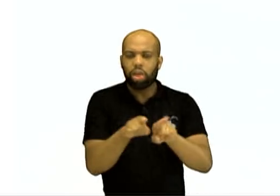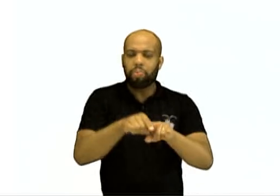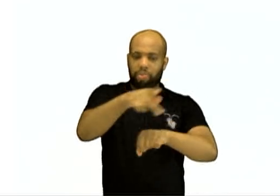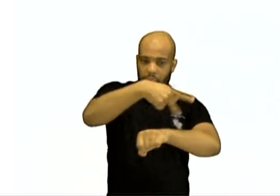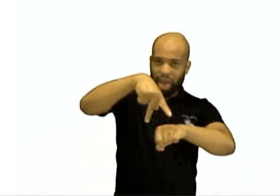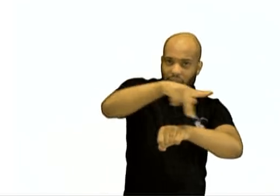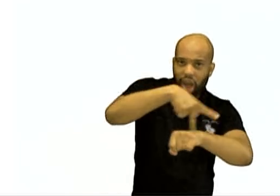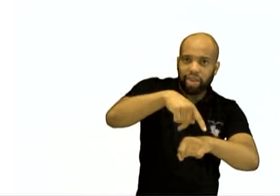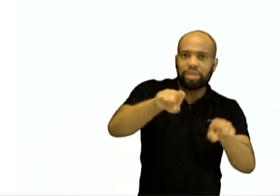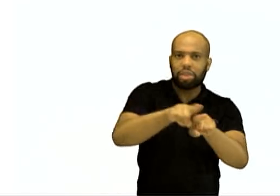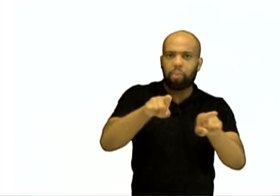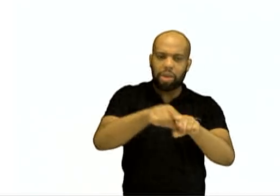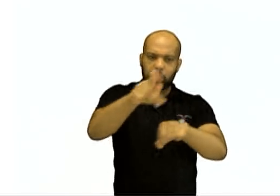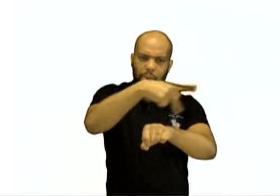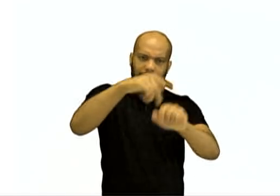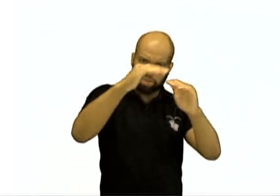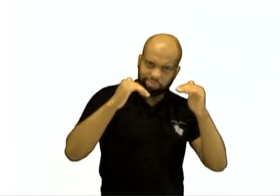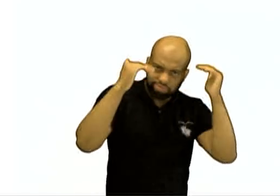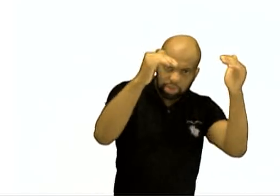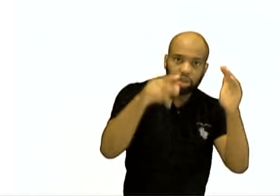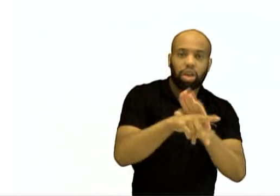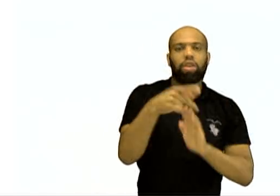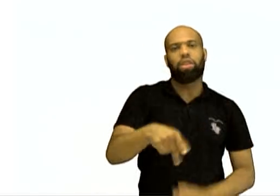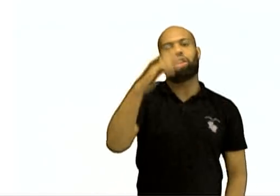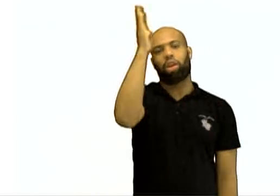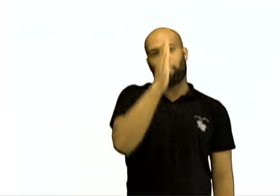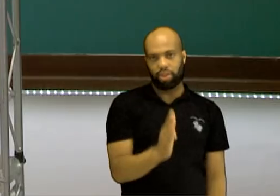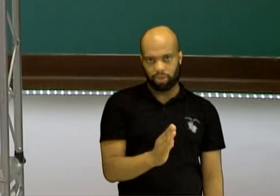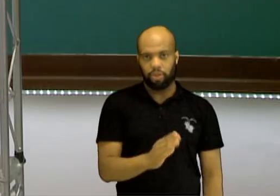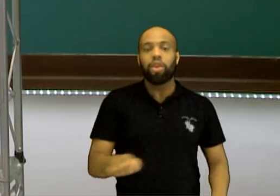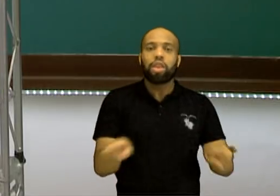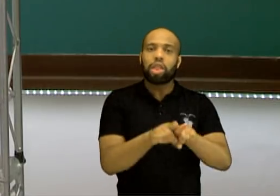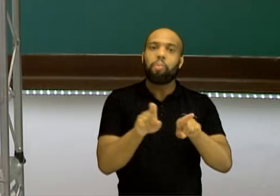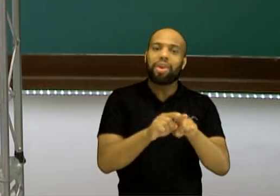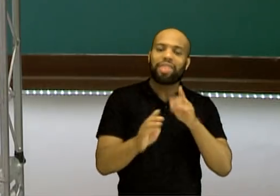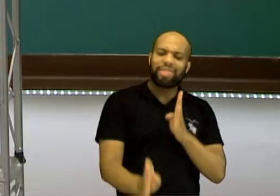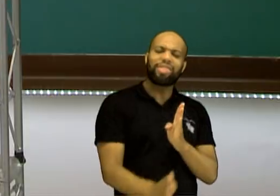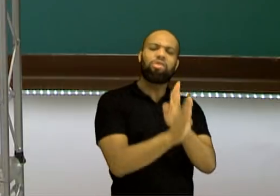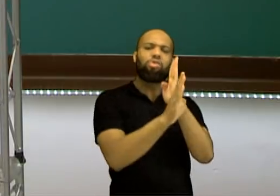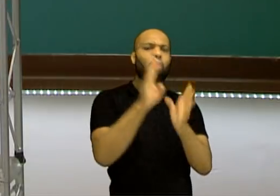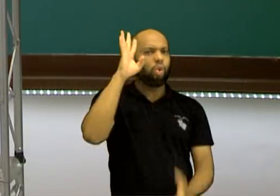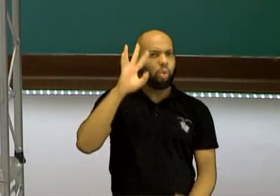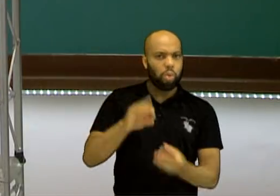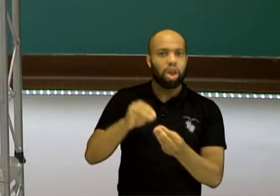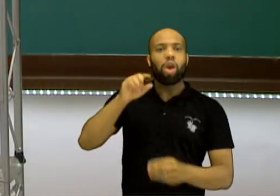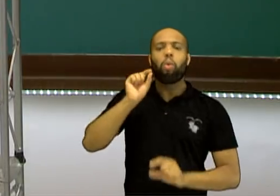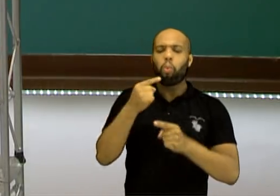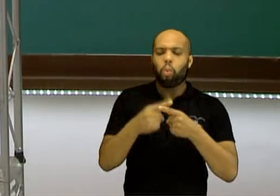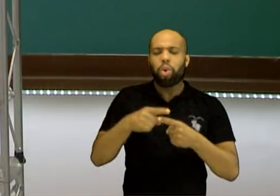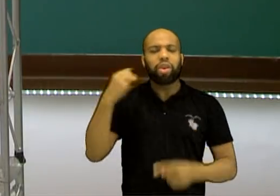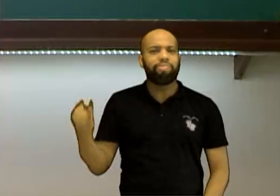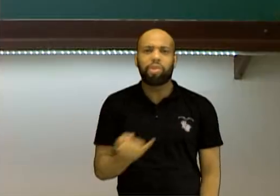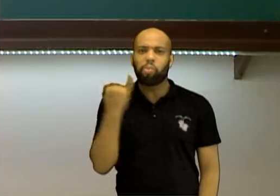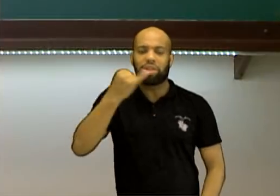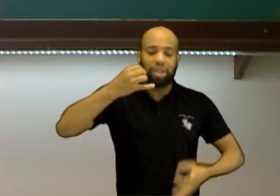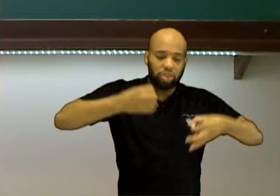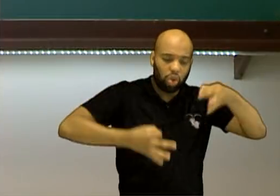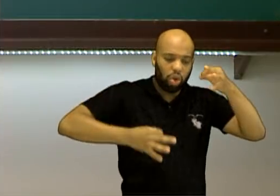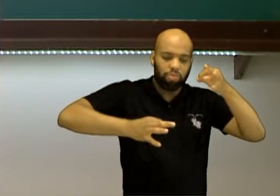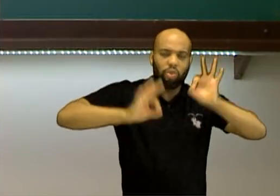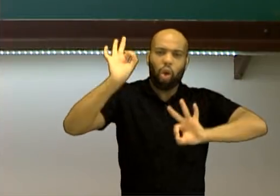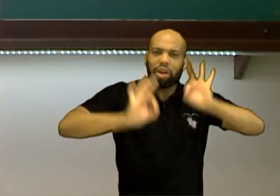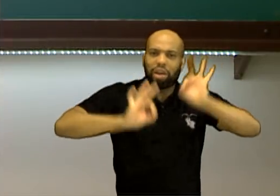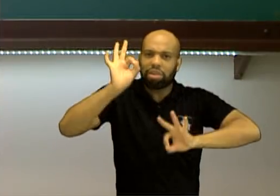soberania nacional para o território brasileiro. Identificamos e compreendemos a importância da organização